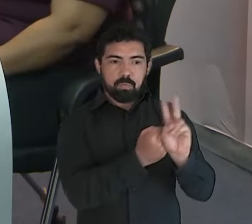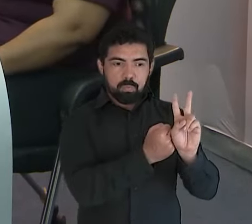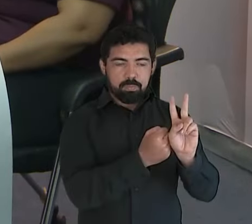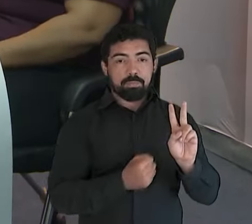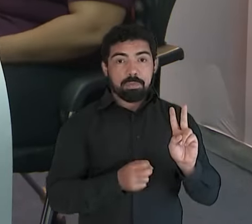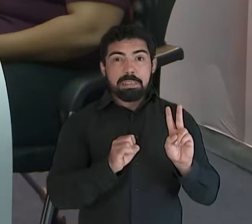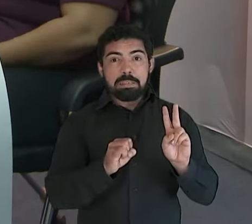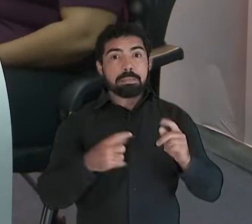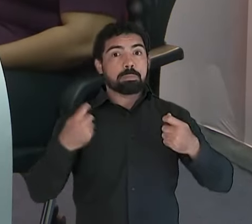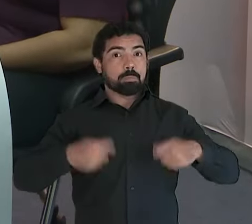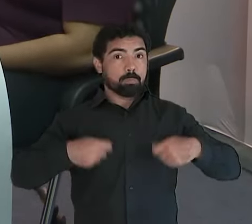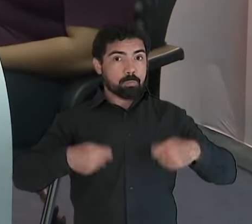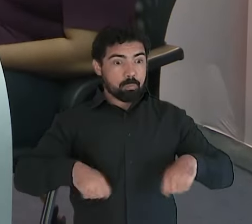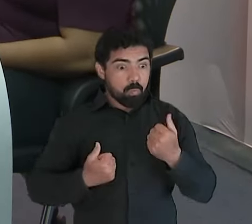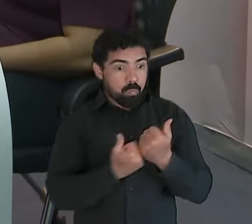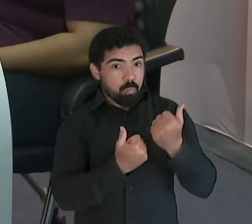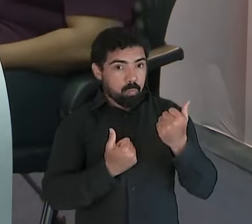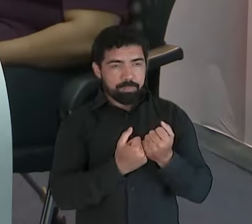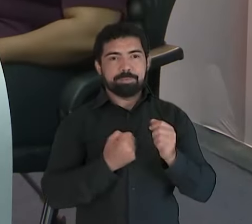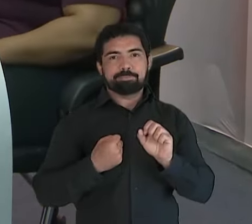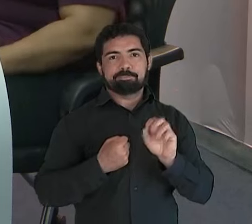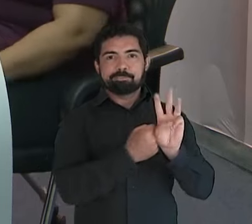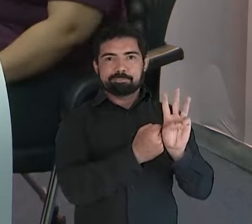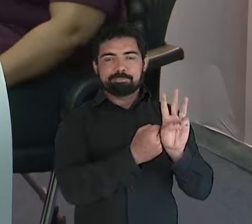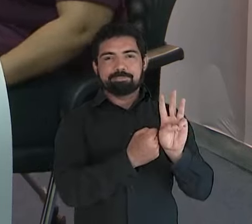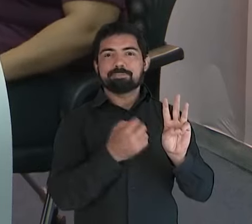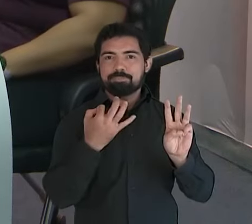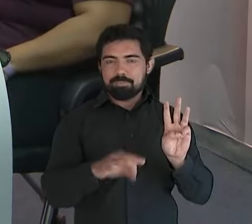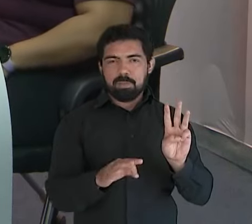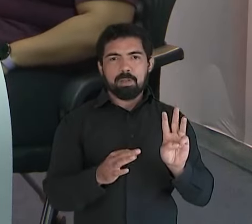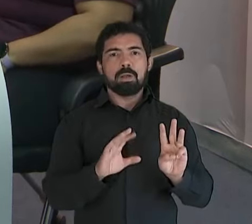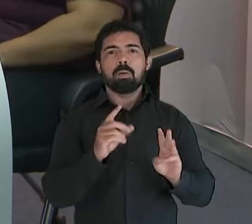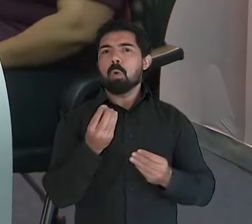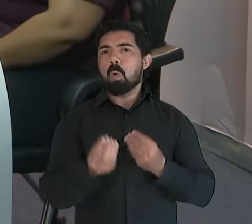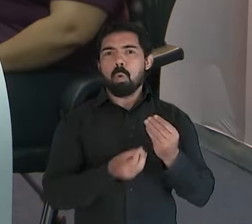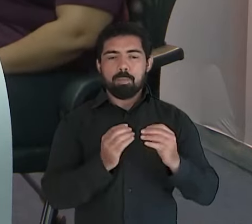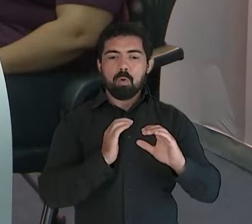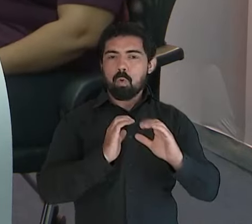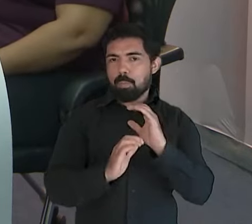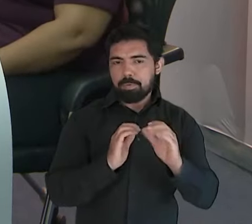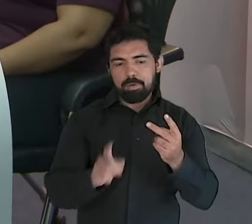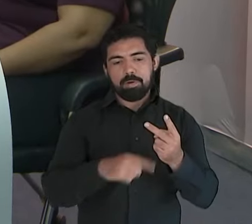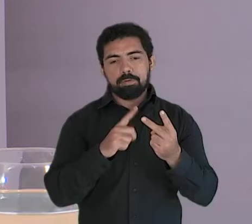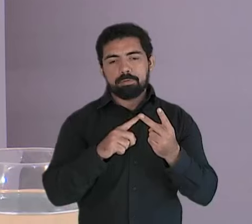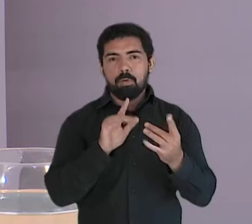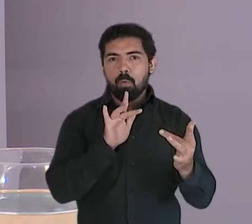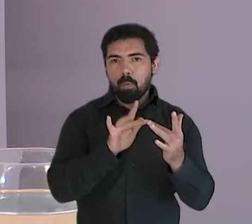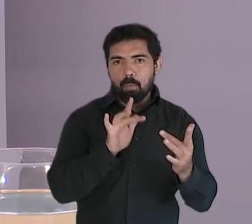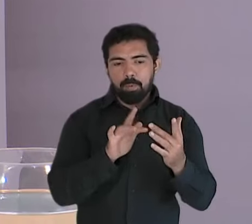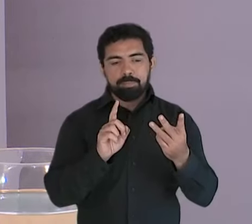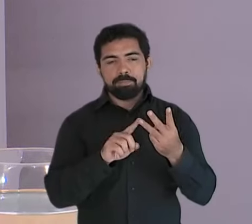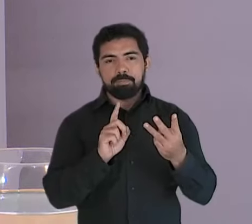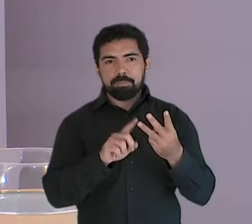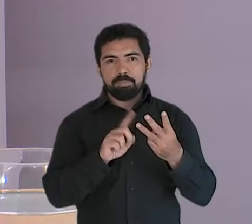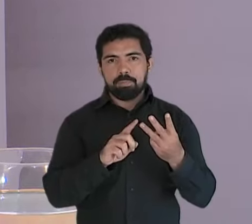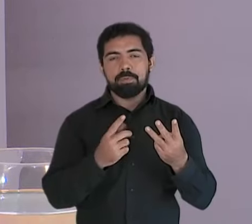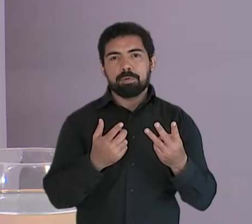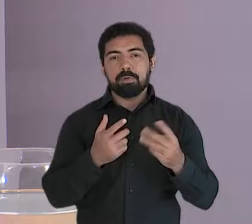comportamentos repetitivos, o quanto que precisa de suporte em interação. Então, a gente vai vendo se precisa